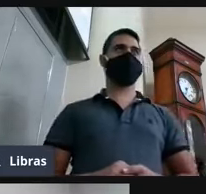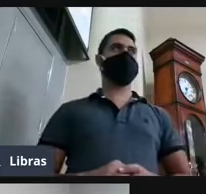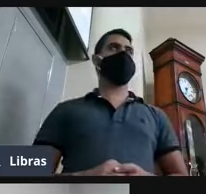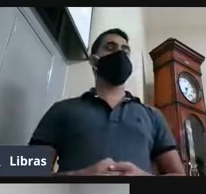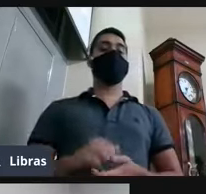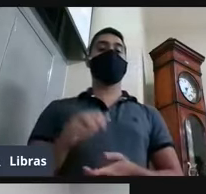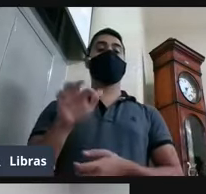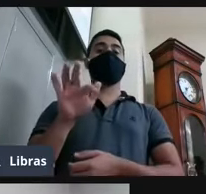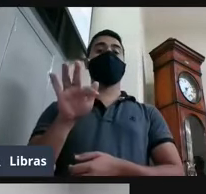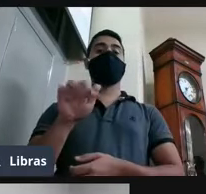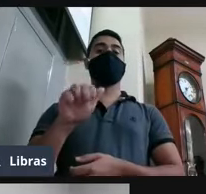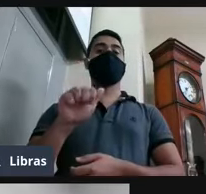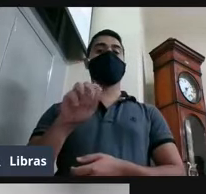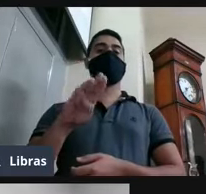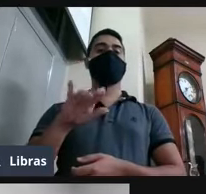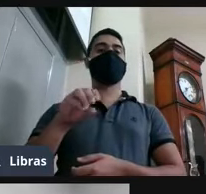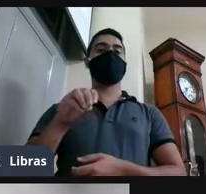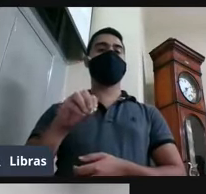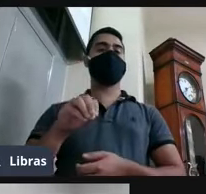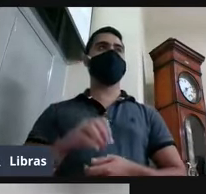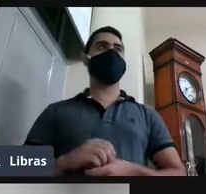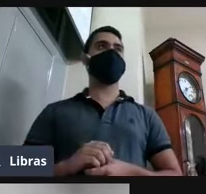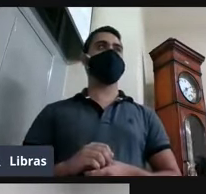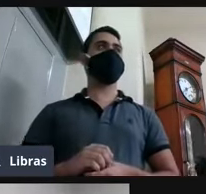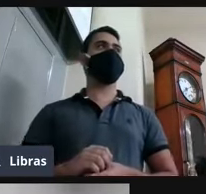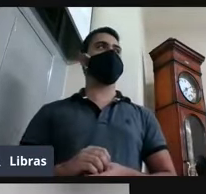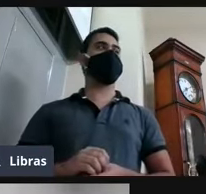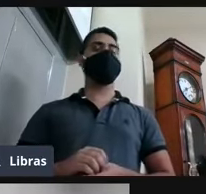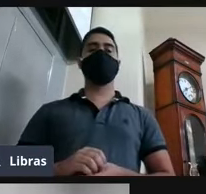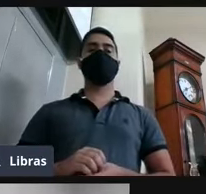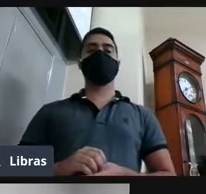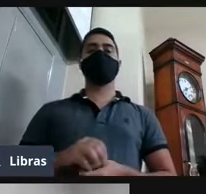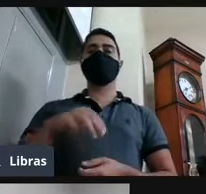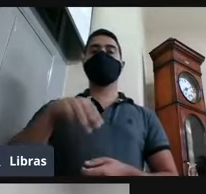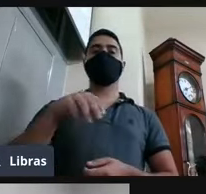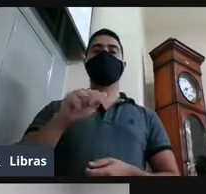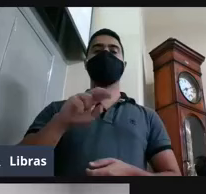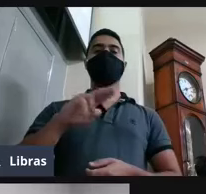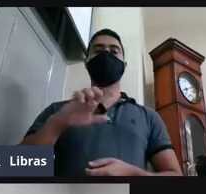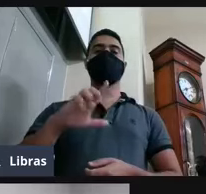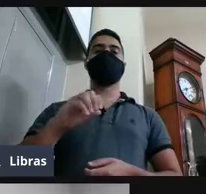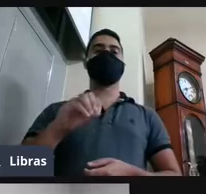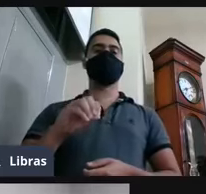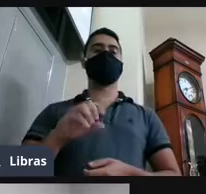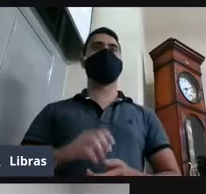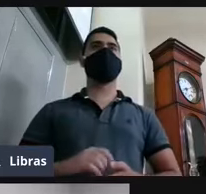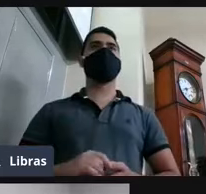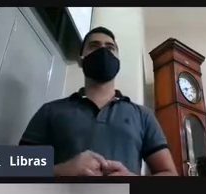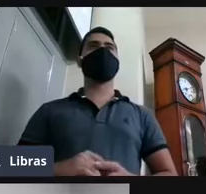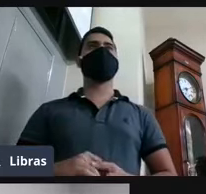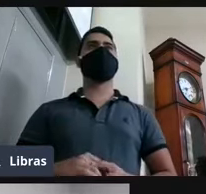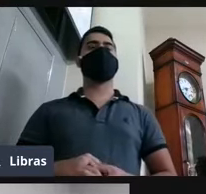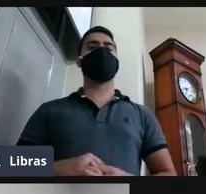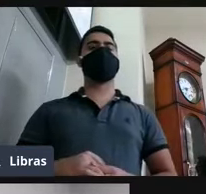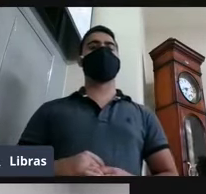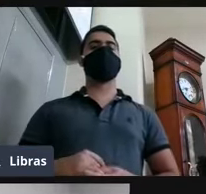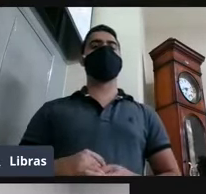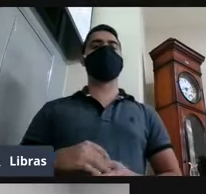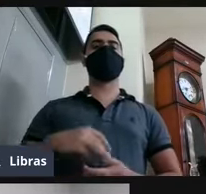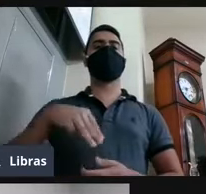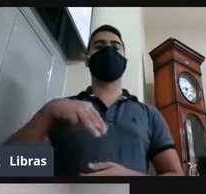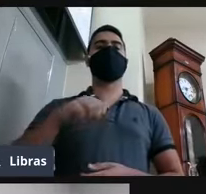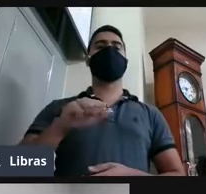Vereador Fábio Antônio Pires Jorge, presente. Vereador Marcelo Moreira de Oliveira. Vereador